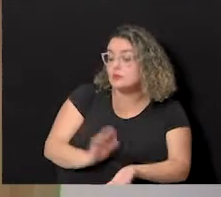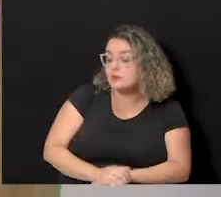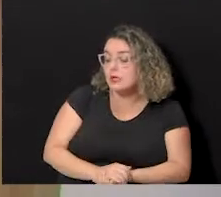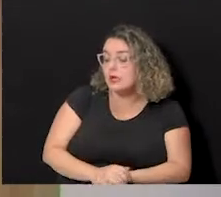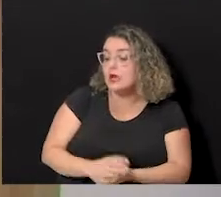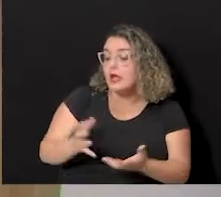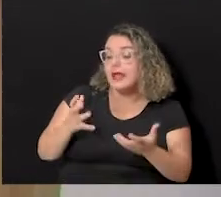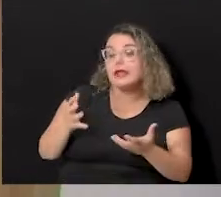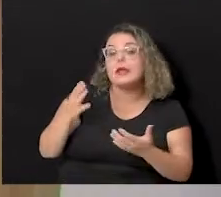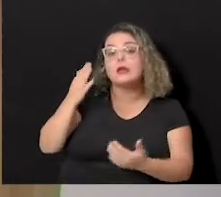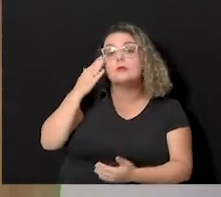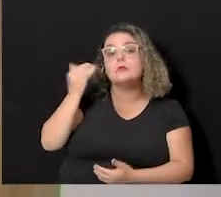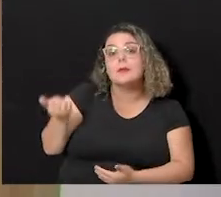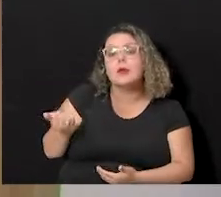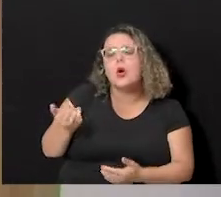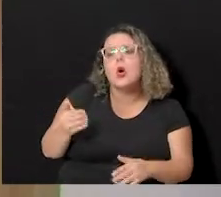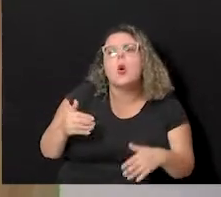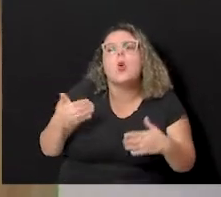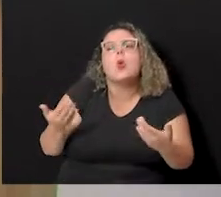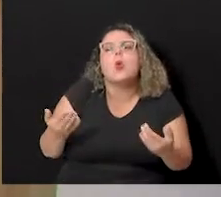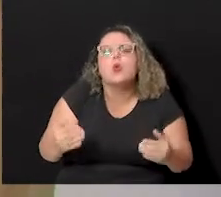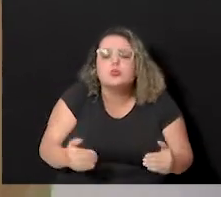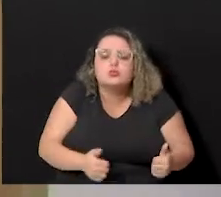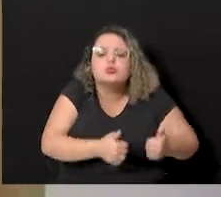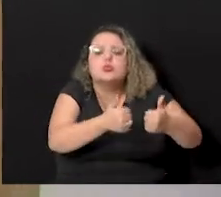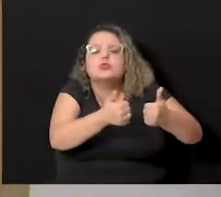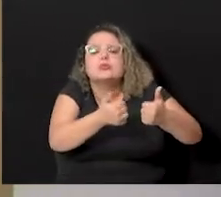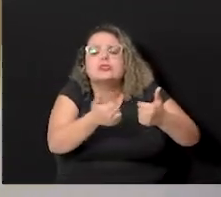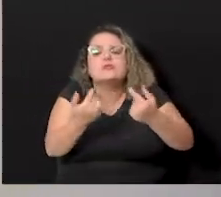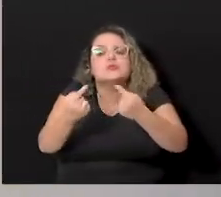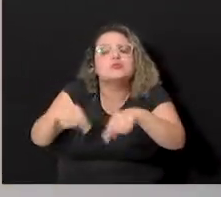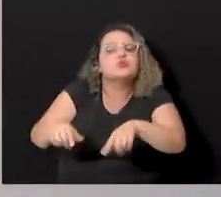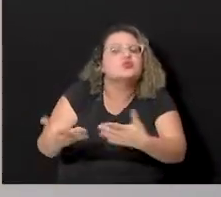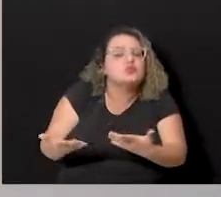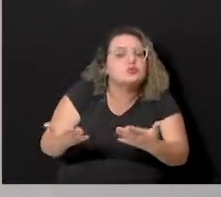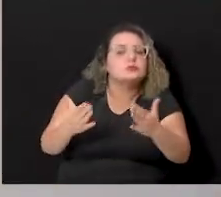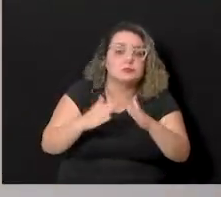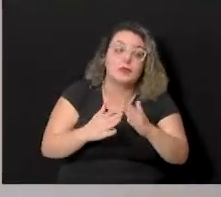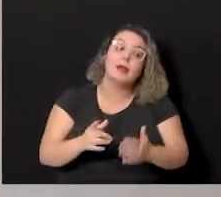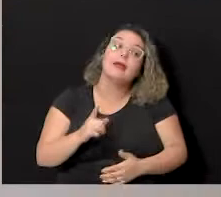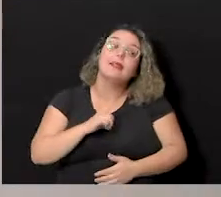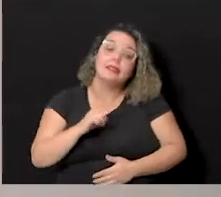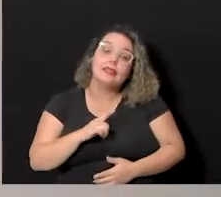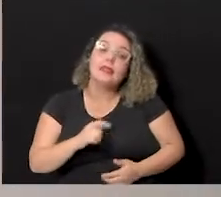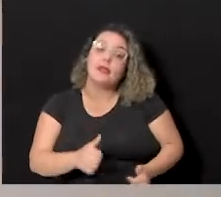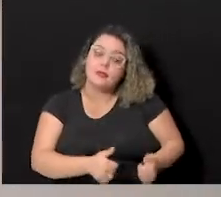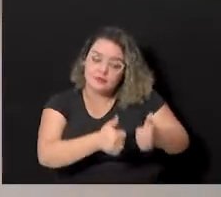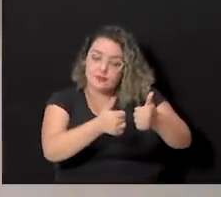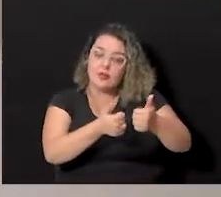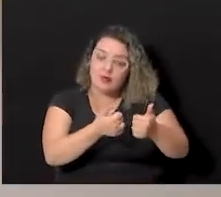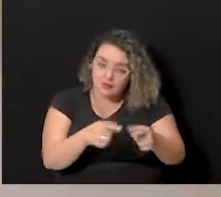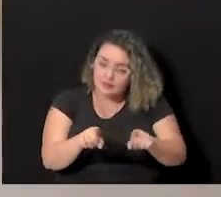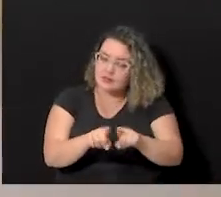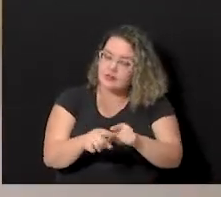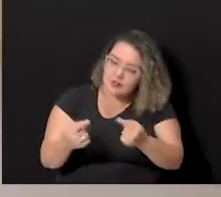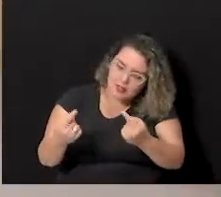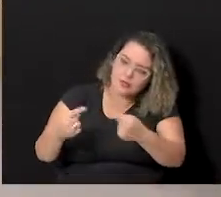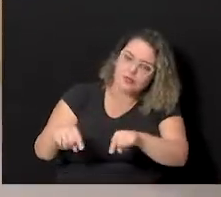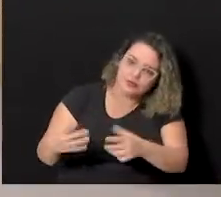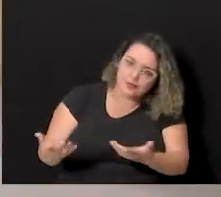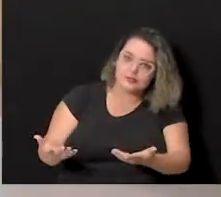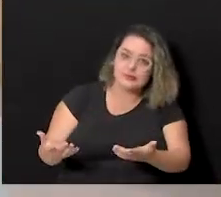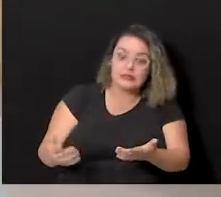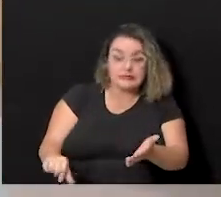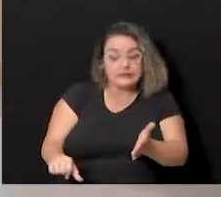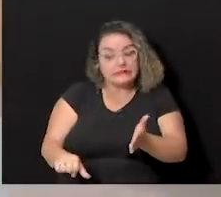quais os prós e os contras de morar sozinho? Tem as suas vantagens e desvantagens, como você disse, principalmente se